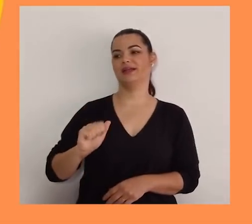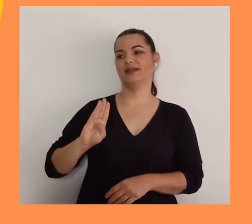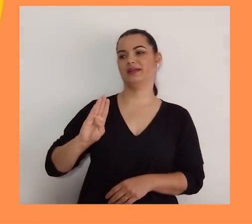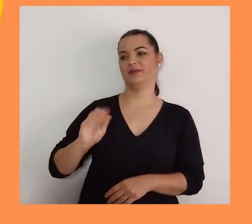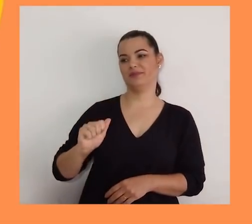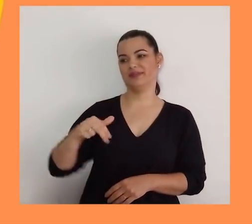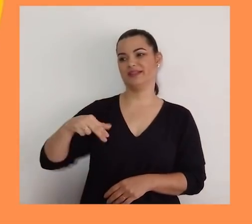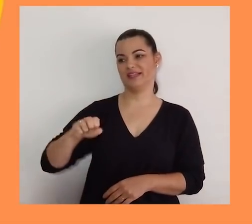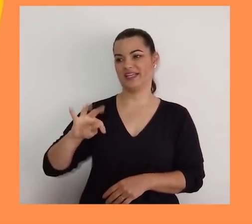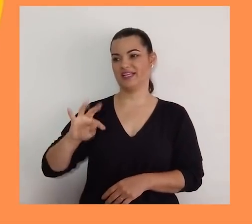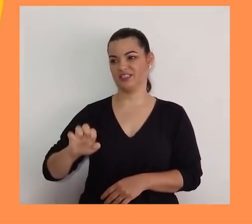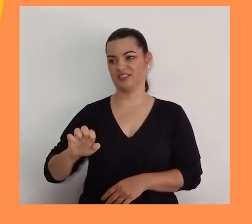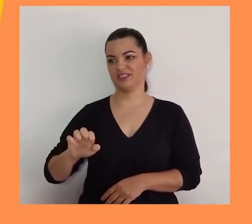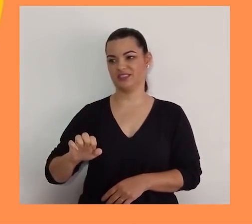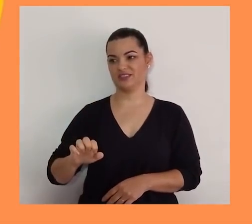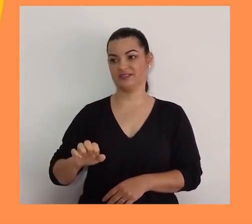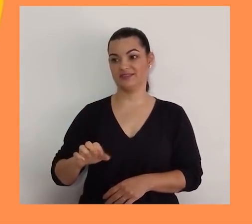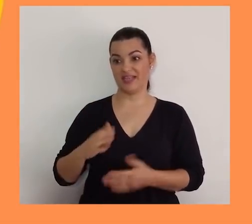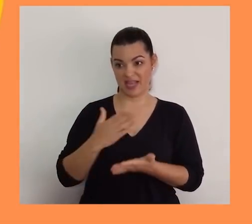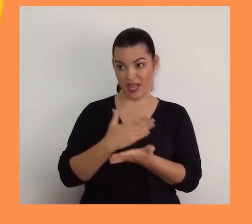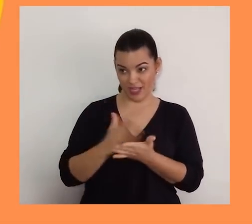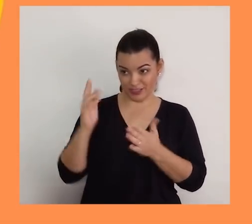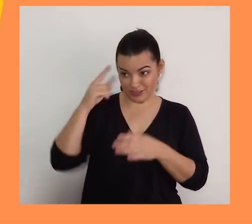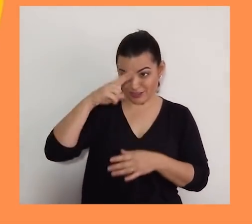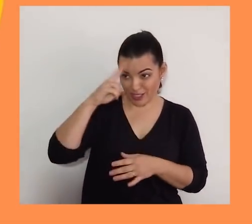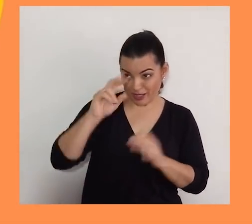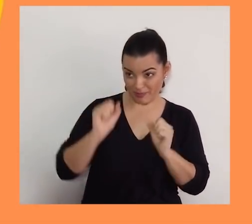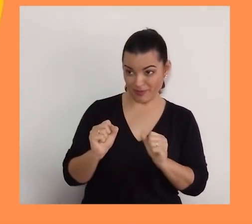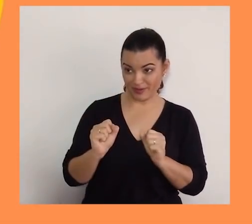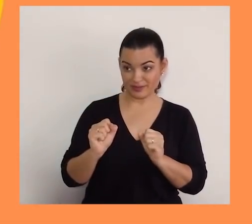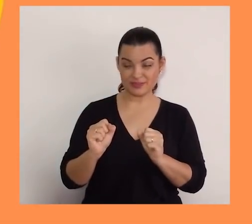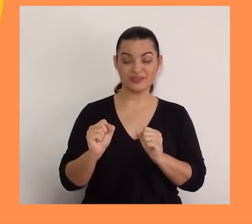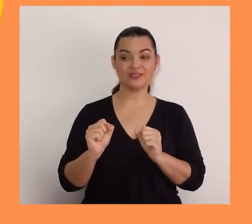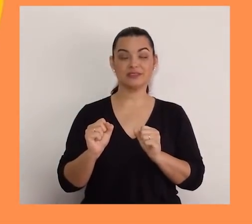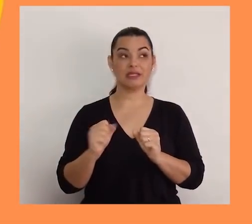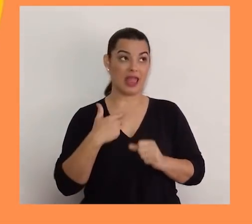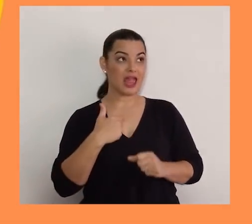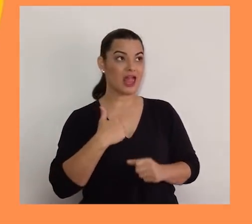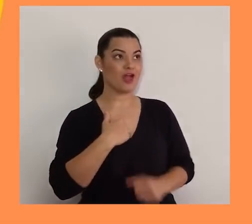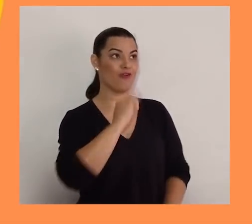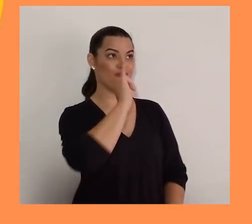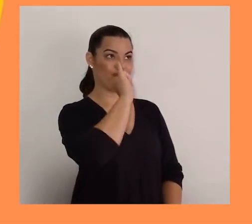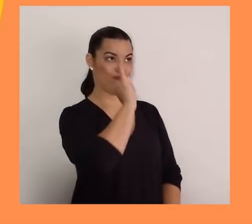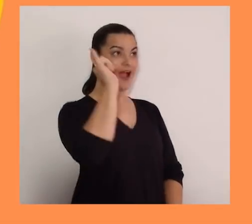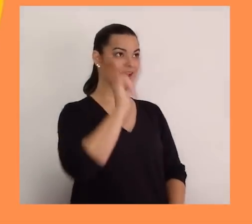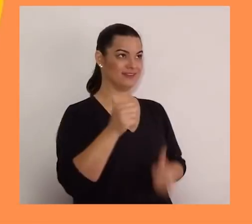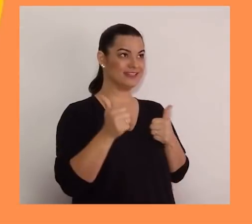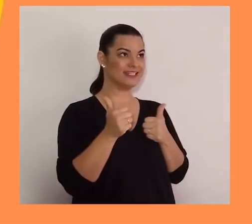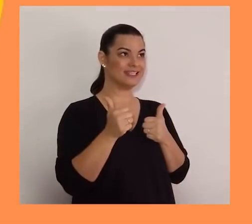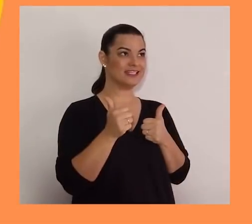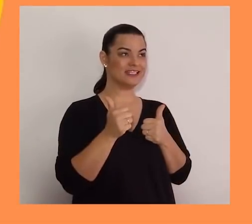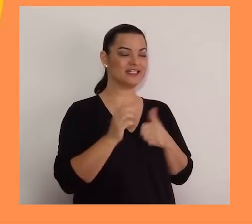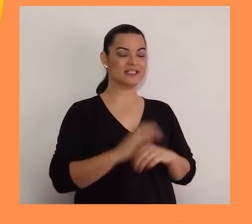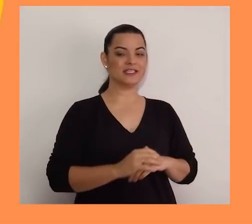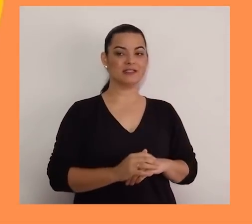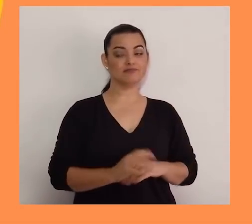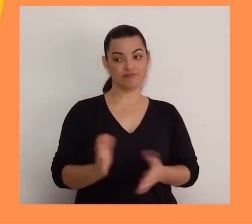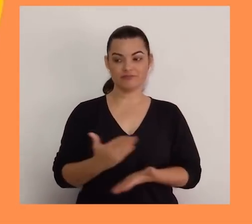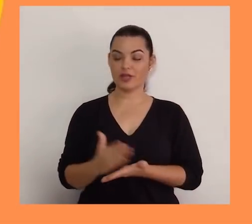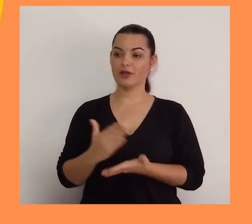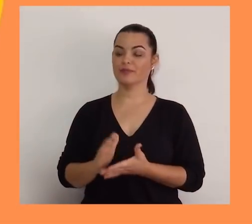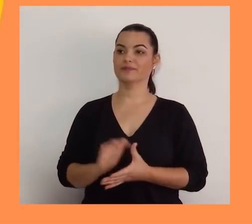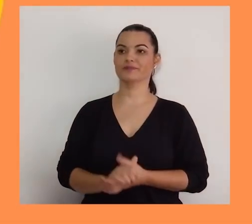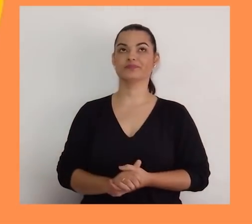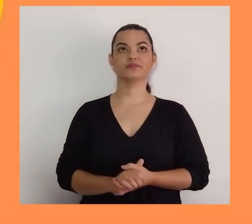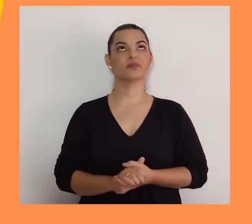Bom apetite para vocês. Assinado Tatiana Belink. Você sabe o que é um nabo?